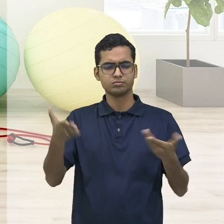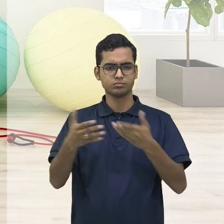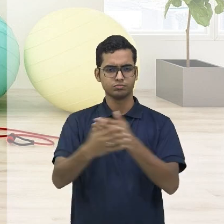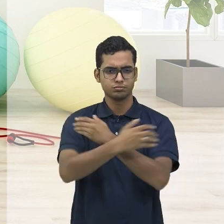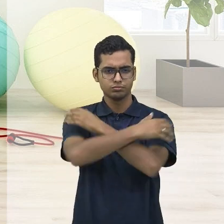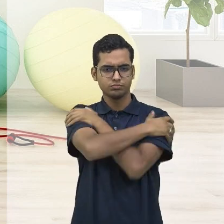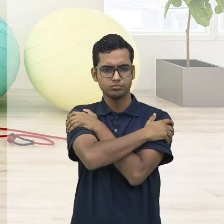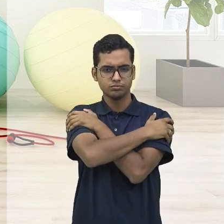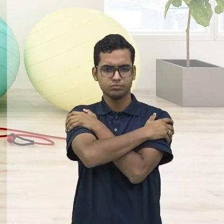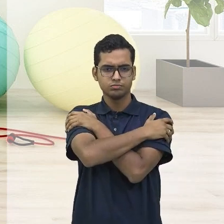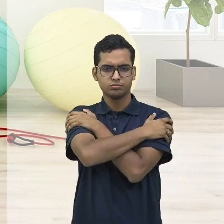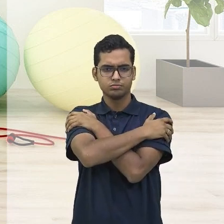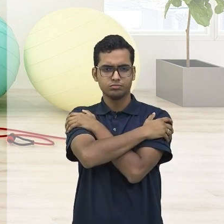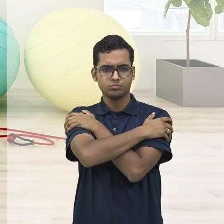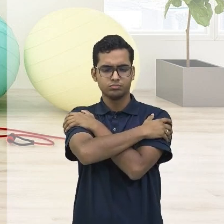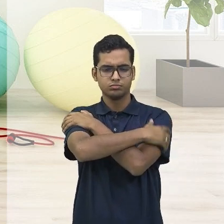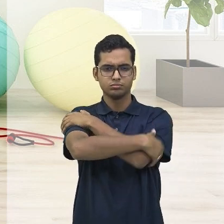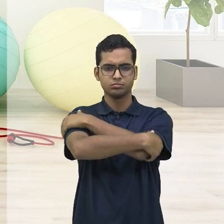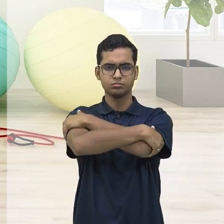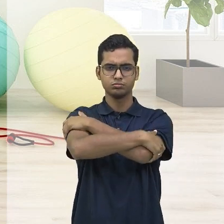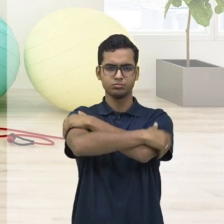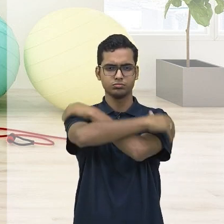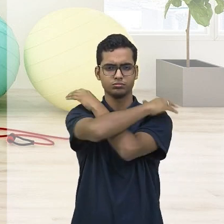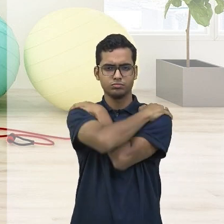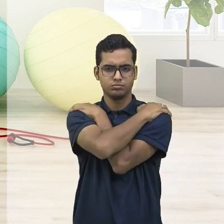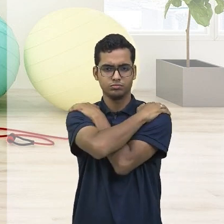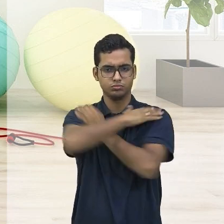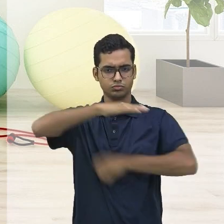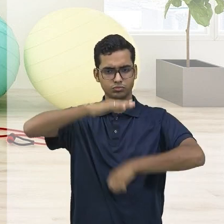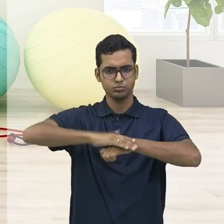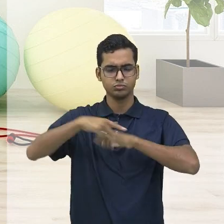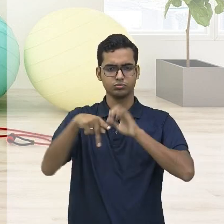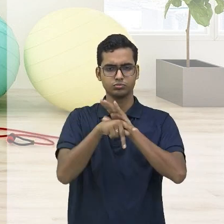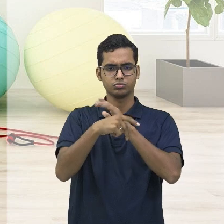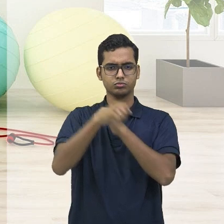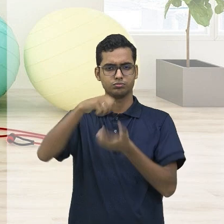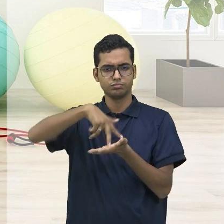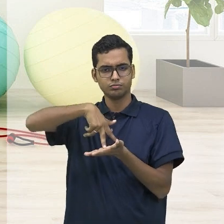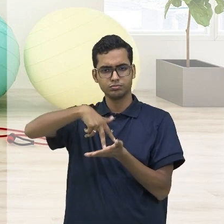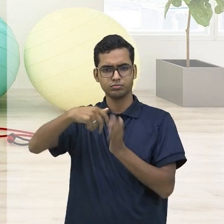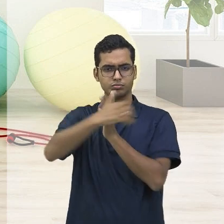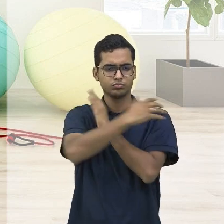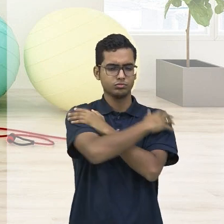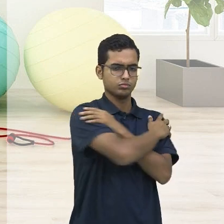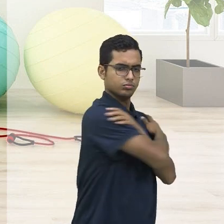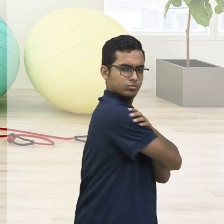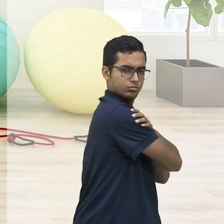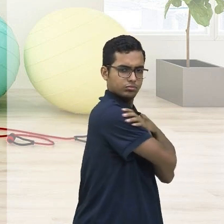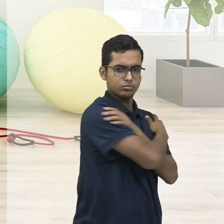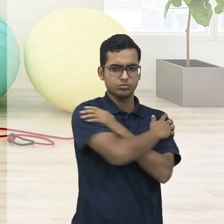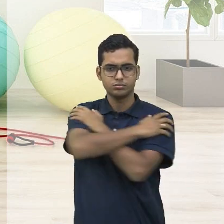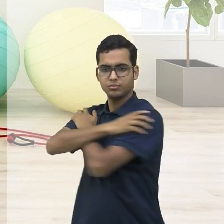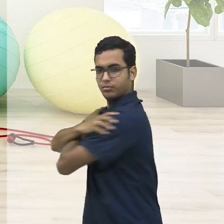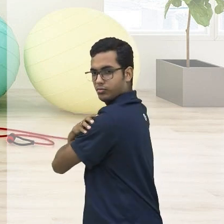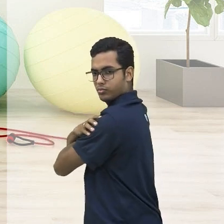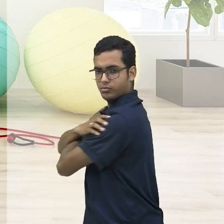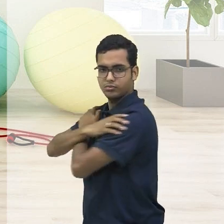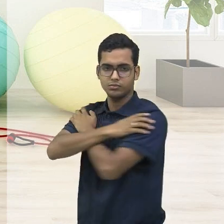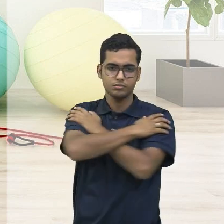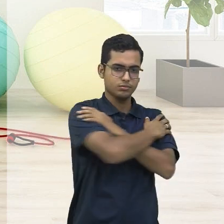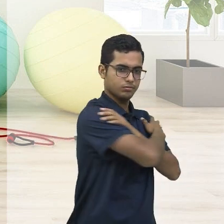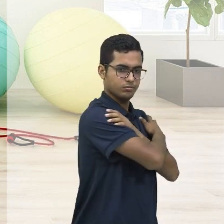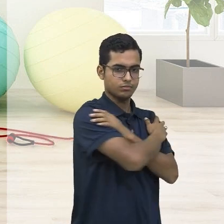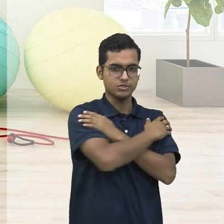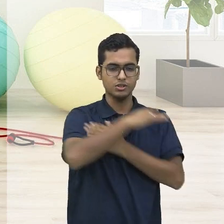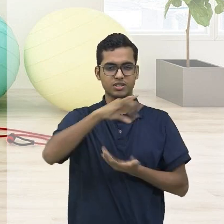você mesmo, afasta aqui as pernas, observa. Para um lado, vamos lá,